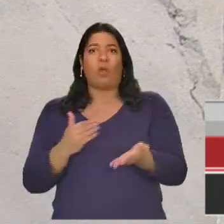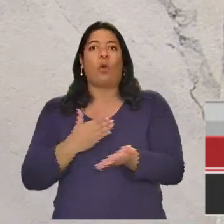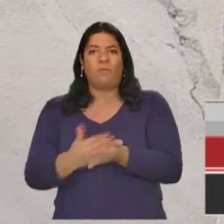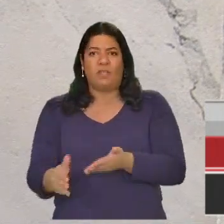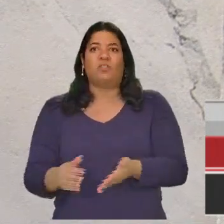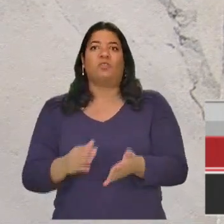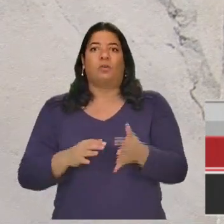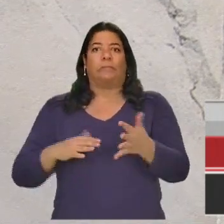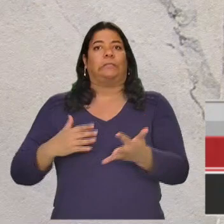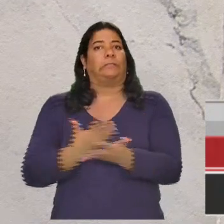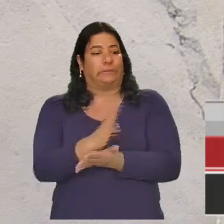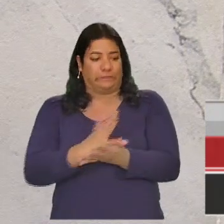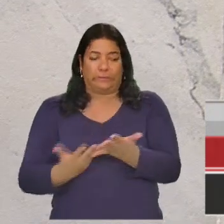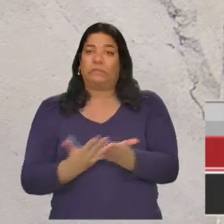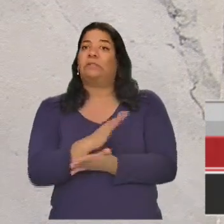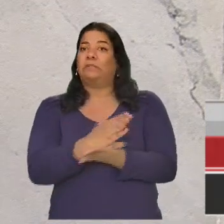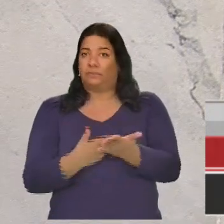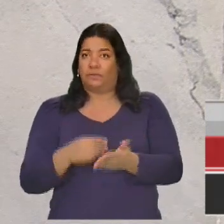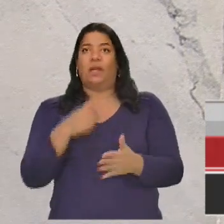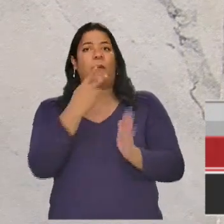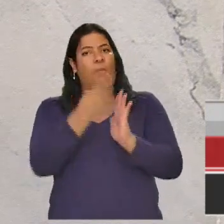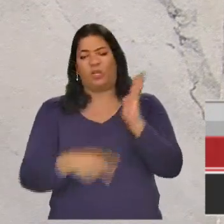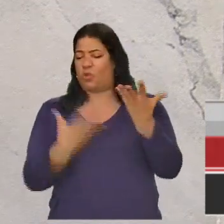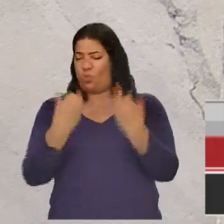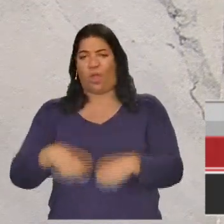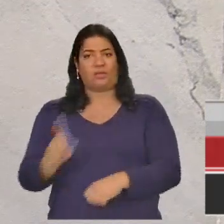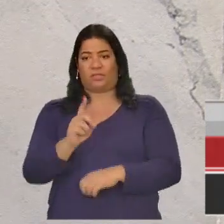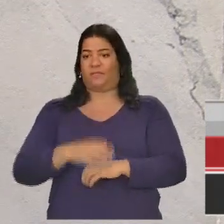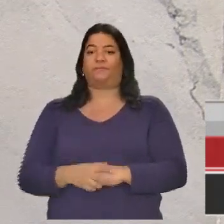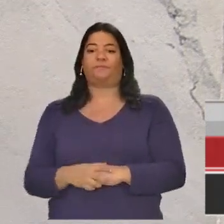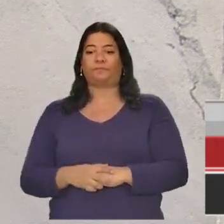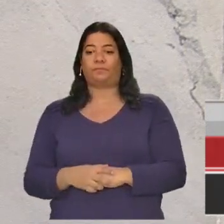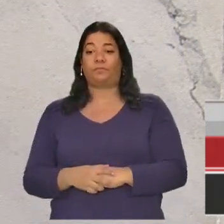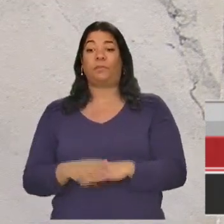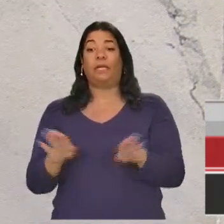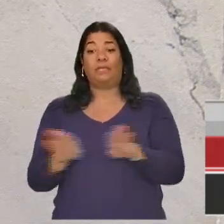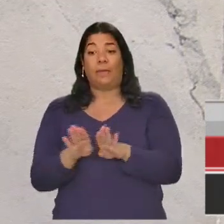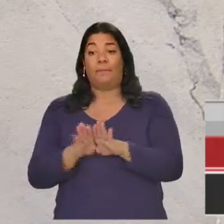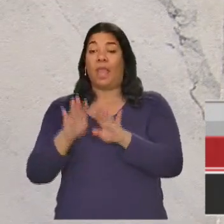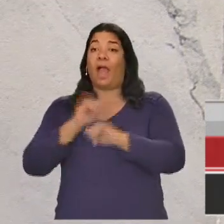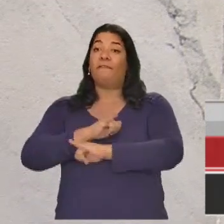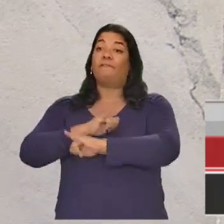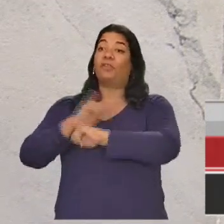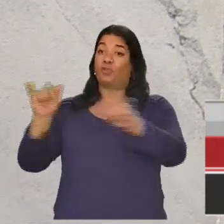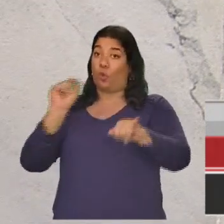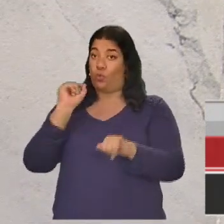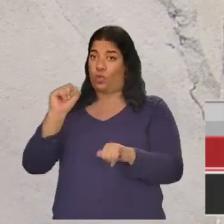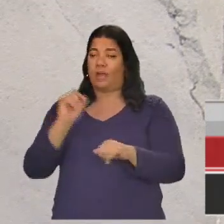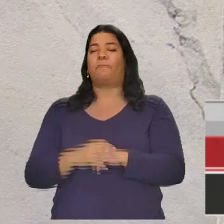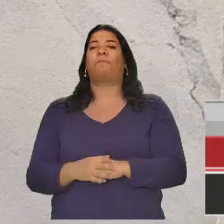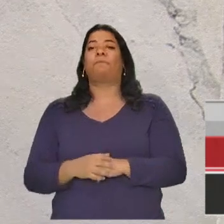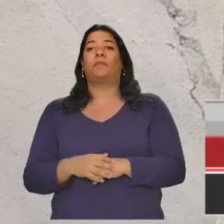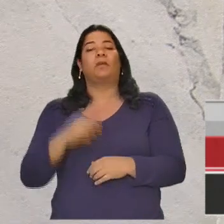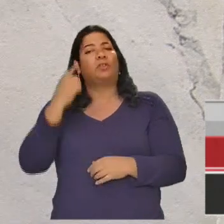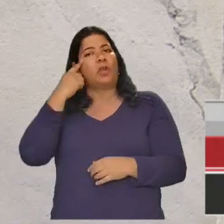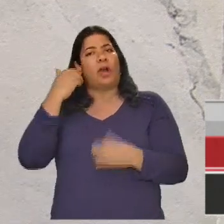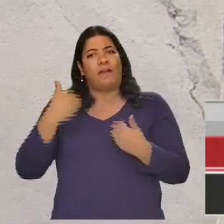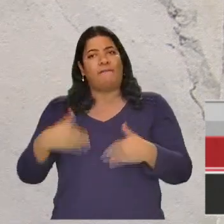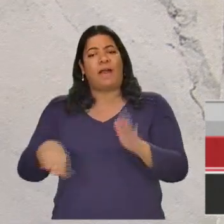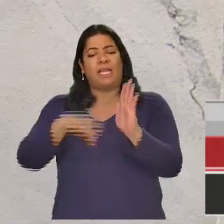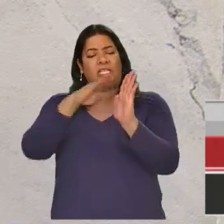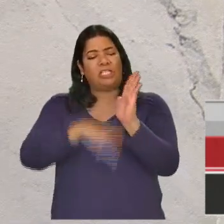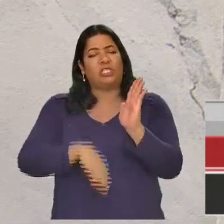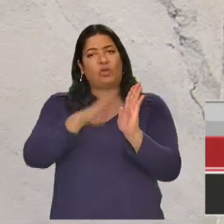a esse projeto mas o que mais me chama atenção é que ele anunciou também que vai dar desconto agora para as